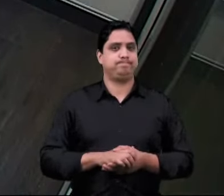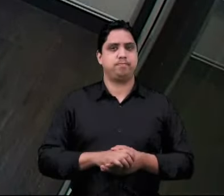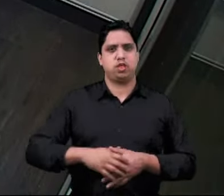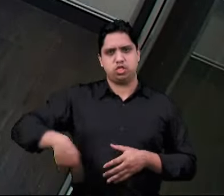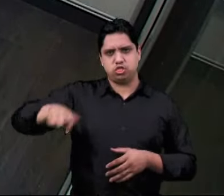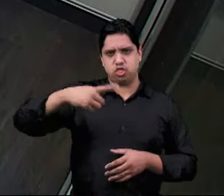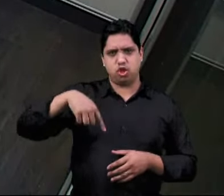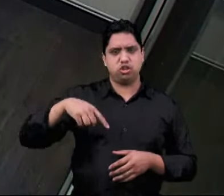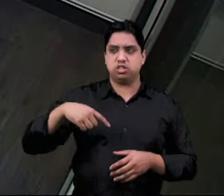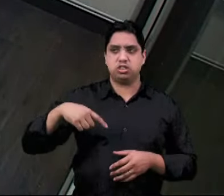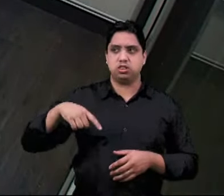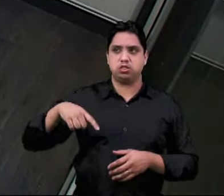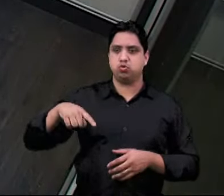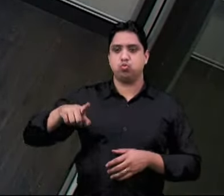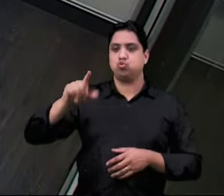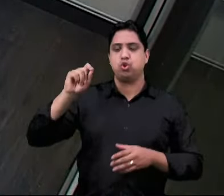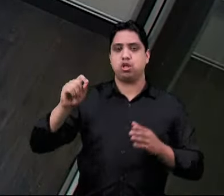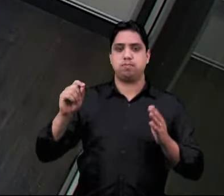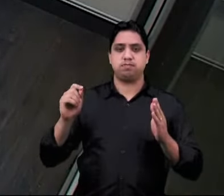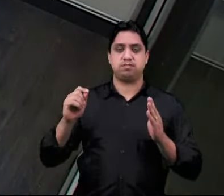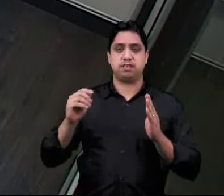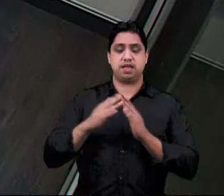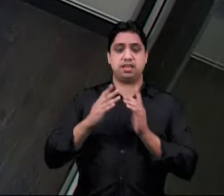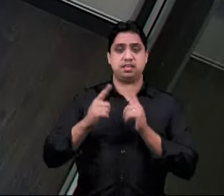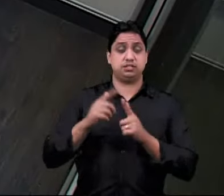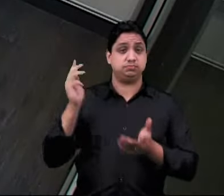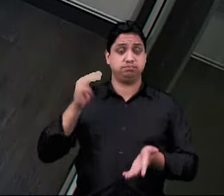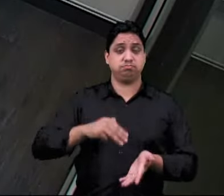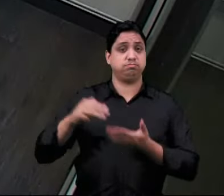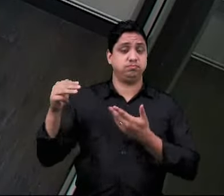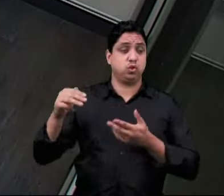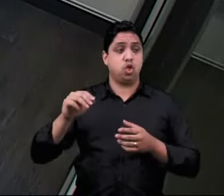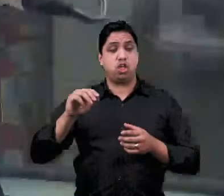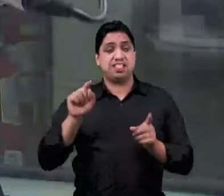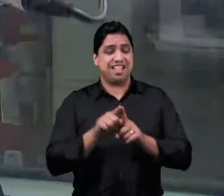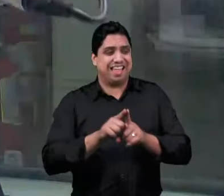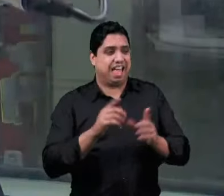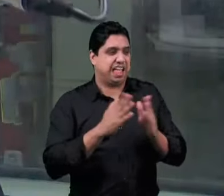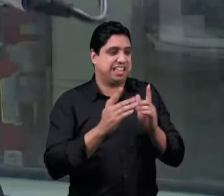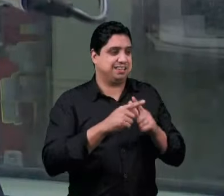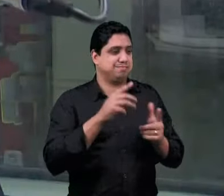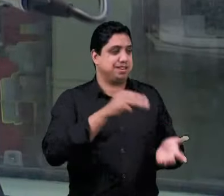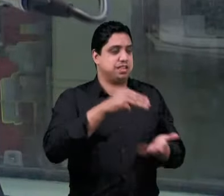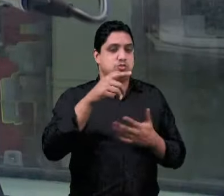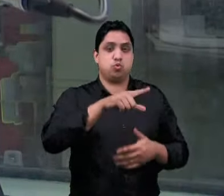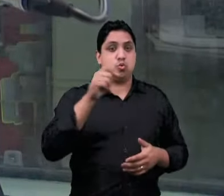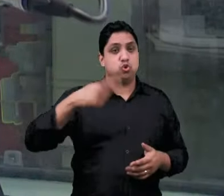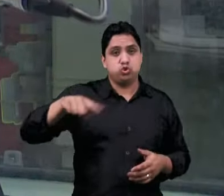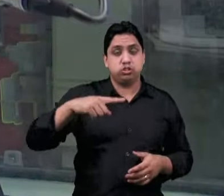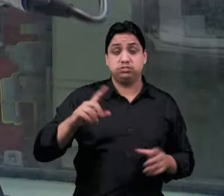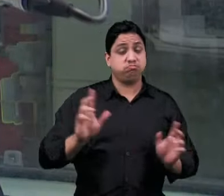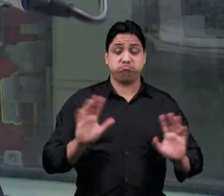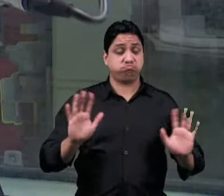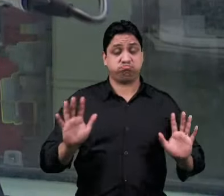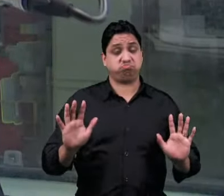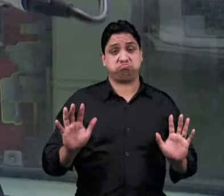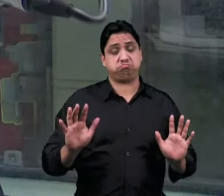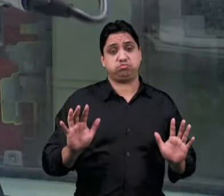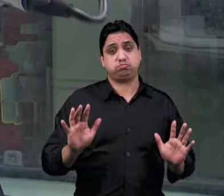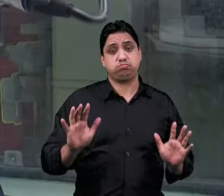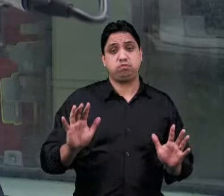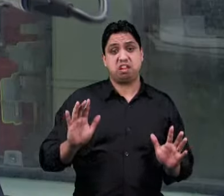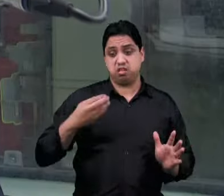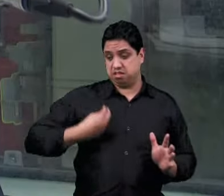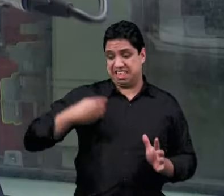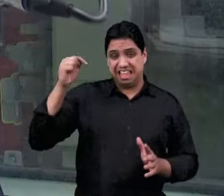Nós não escolhemos a Igreja Maranata, nem a Igreja Maranata nos escolheu. Quem nos colocou aqui